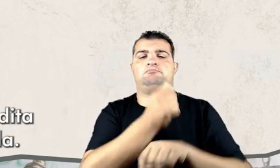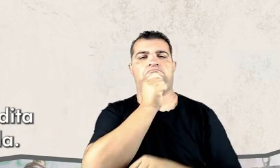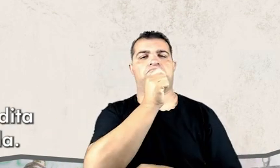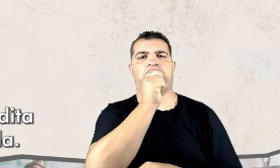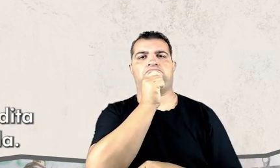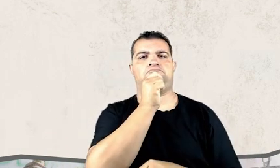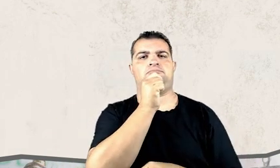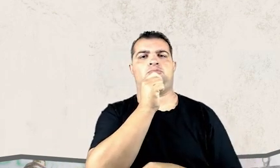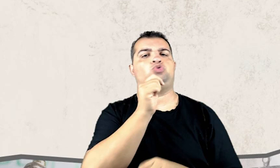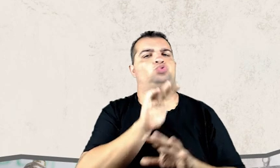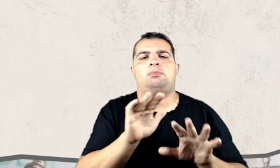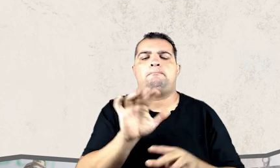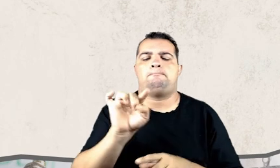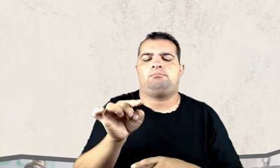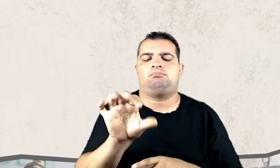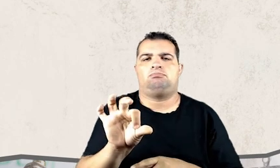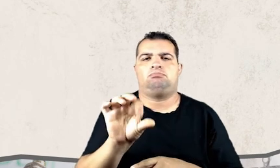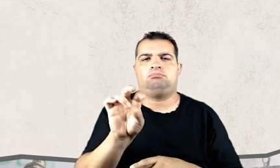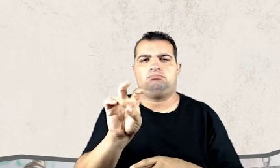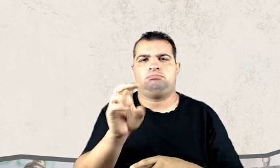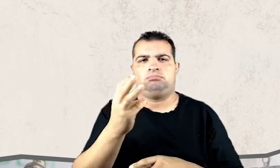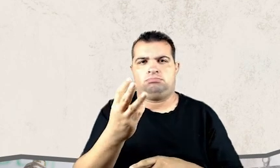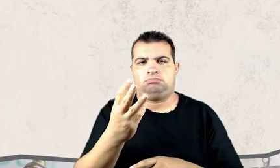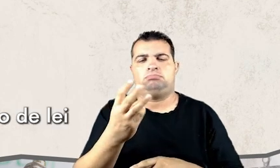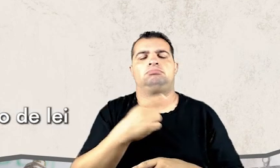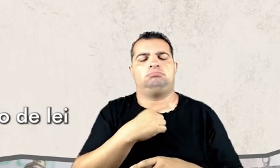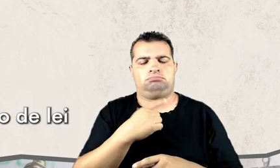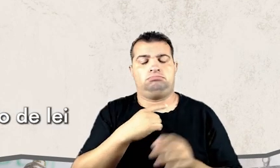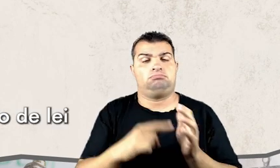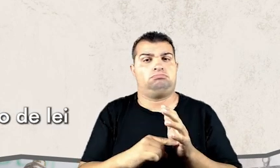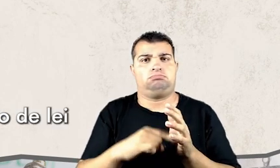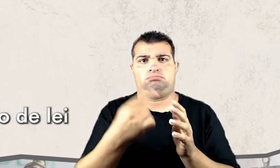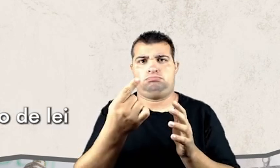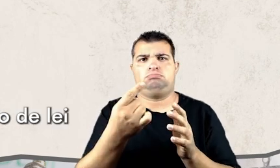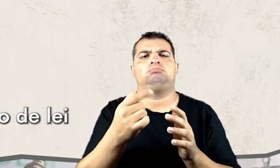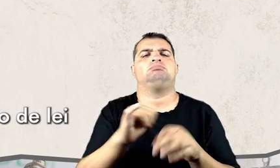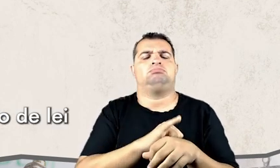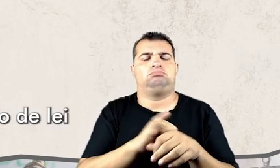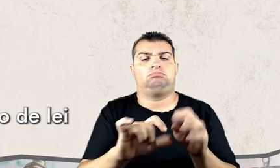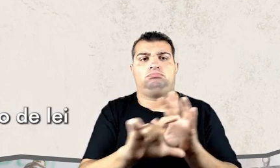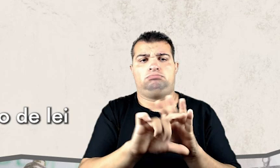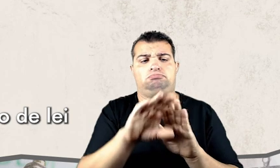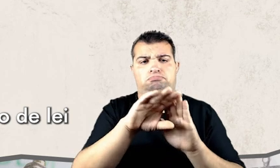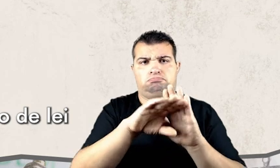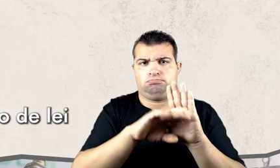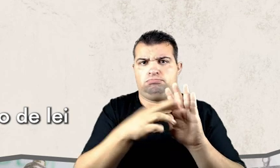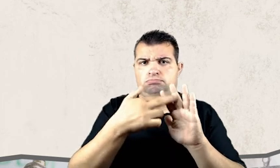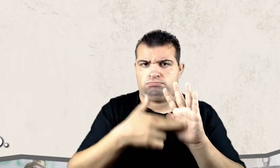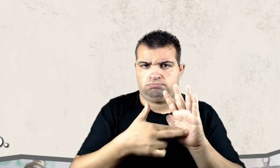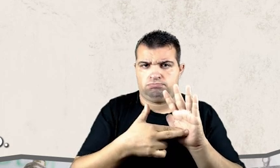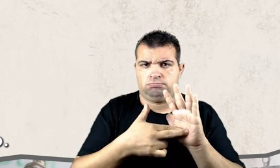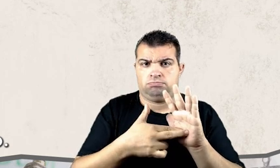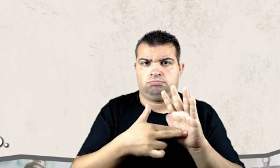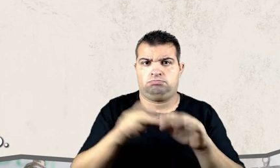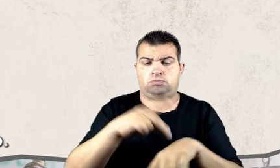está regulamentada. Apenas em 1953 é que temos o primeiro anteprojeto de lei para a regulamentação.